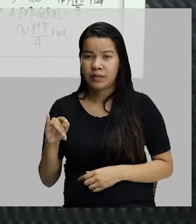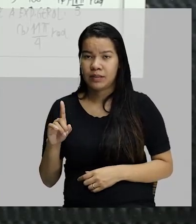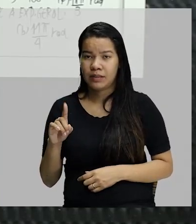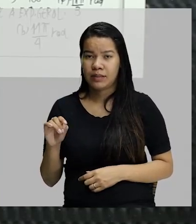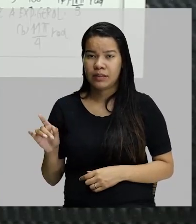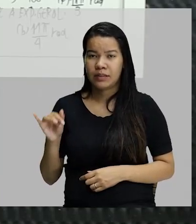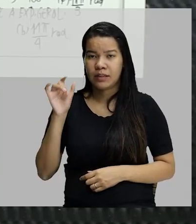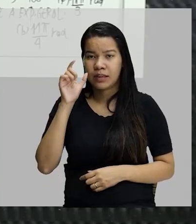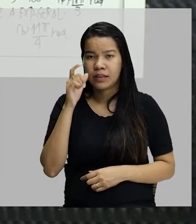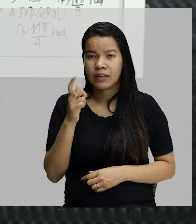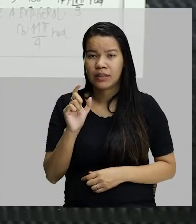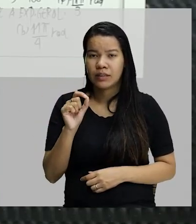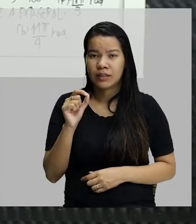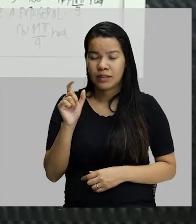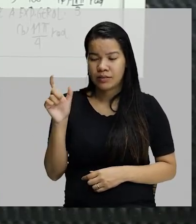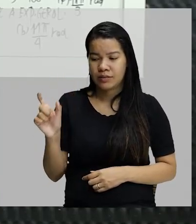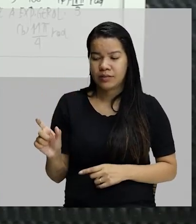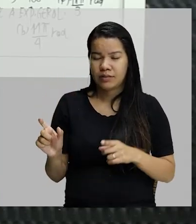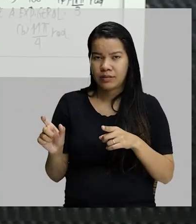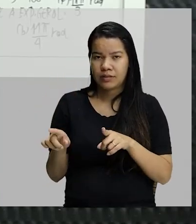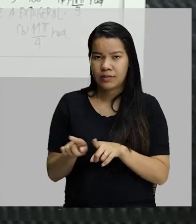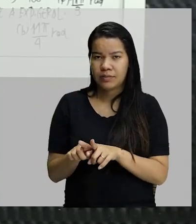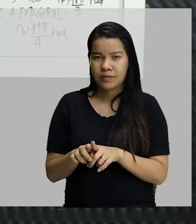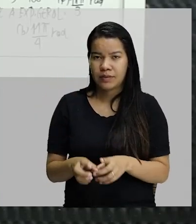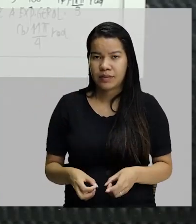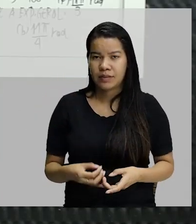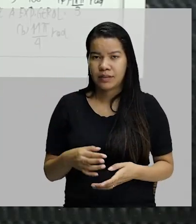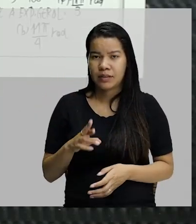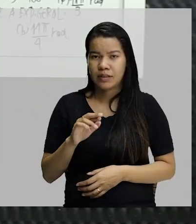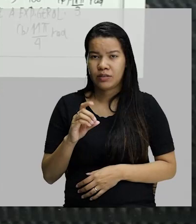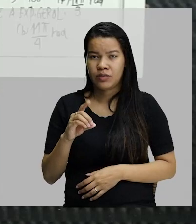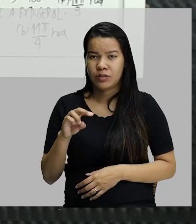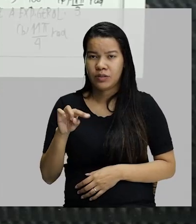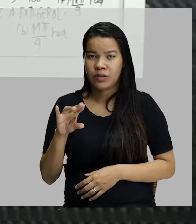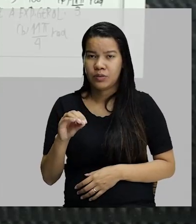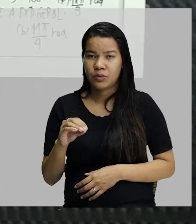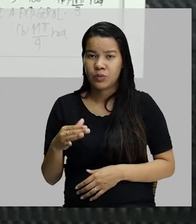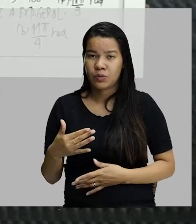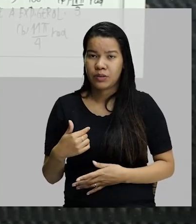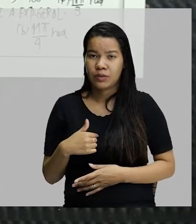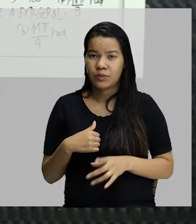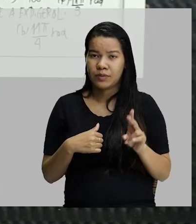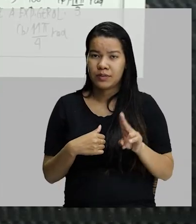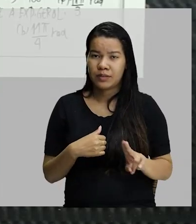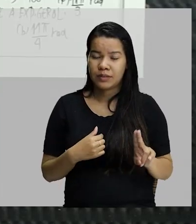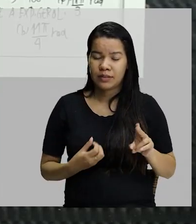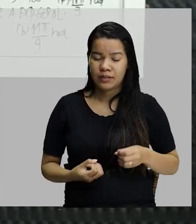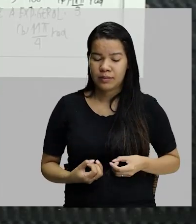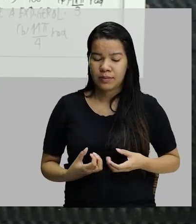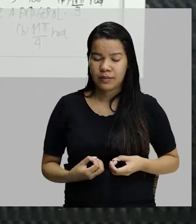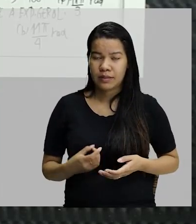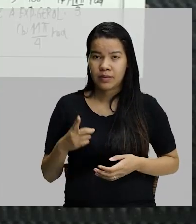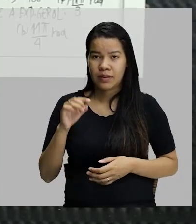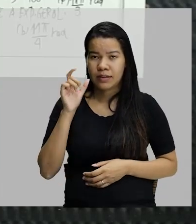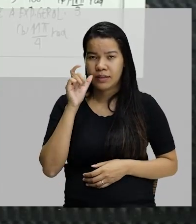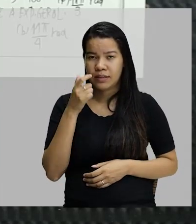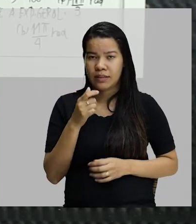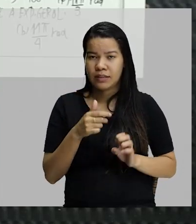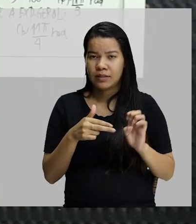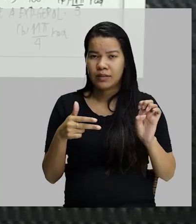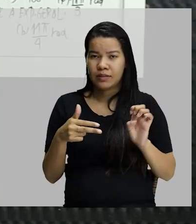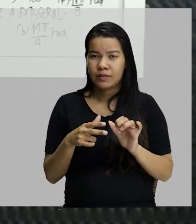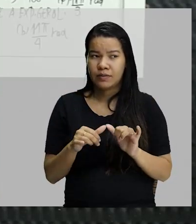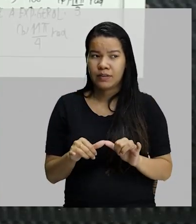Interessante que esse cara aqui também fica irradiando, tá, turma? Quando eu for usar essa expressão aqui, é interessante que esse elemento aqui